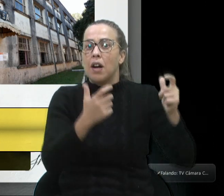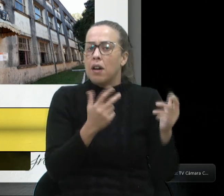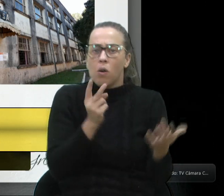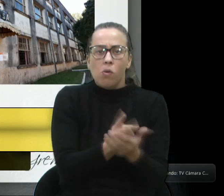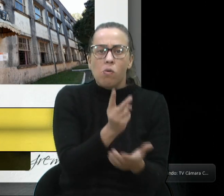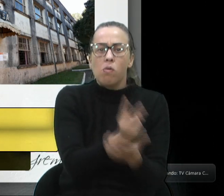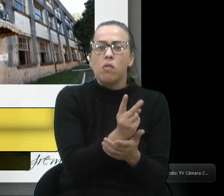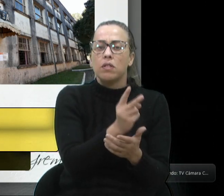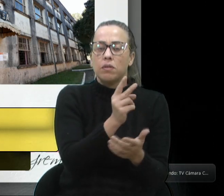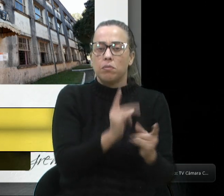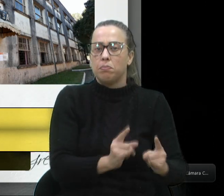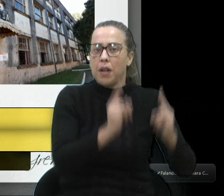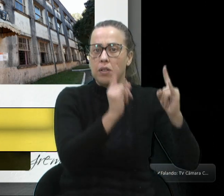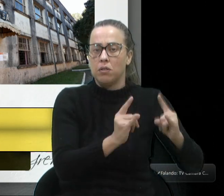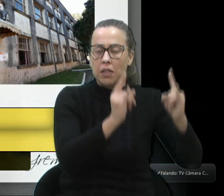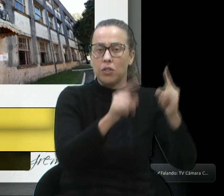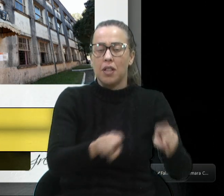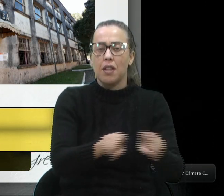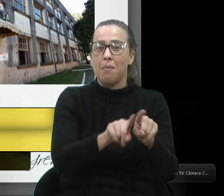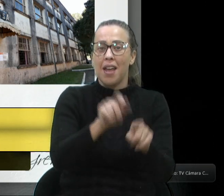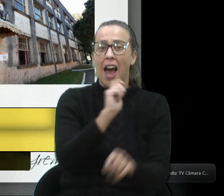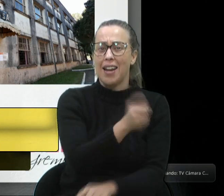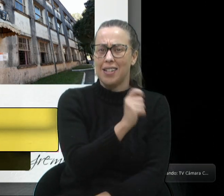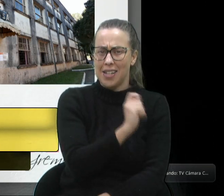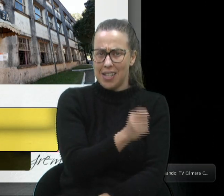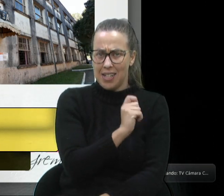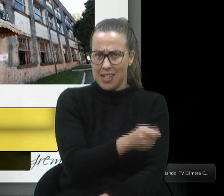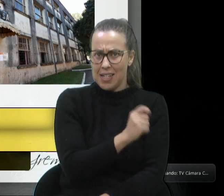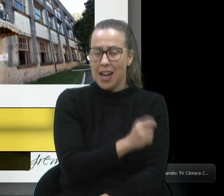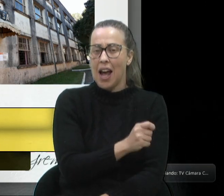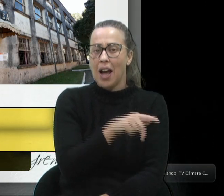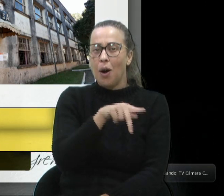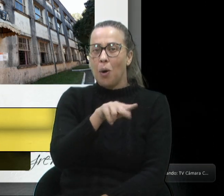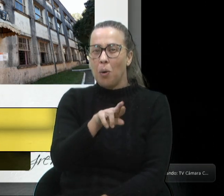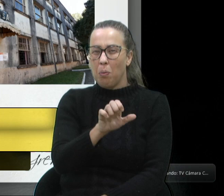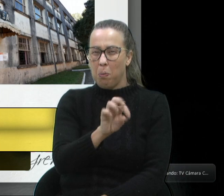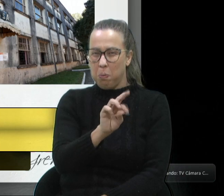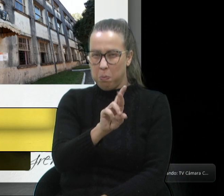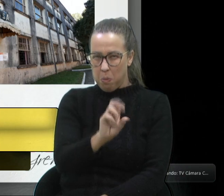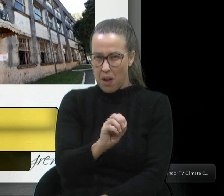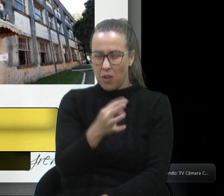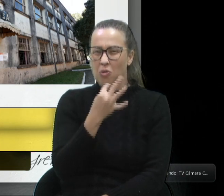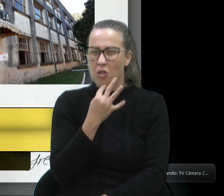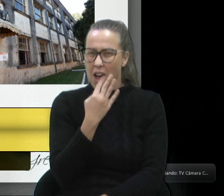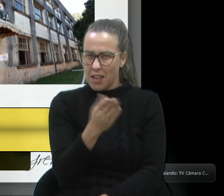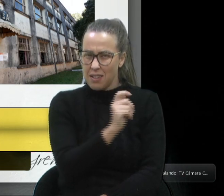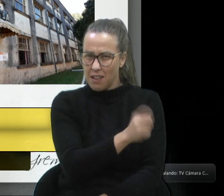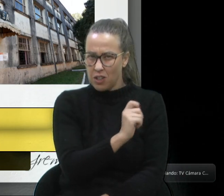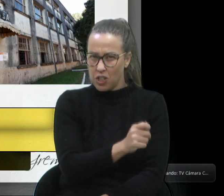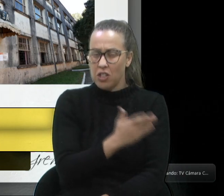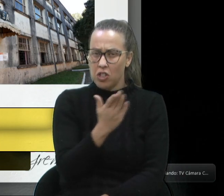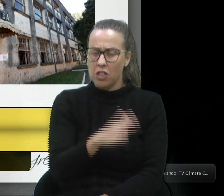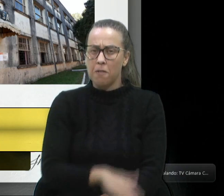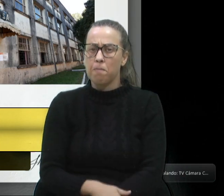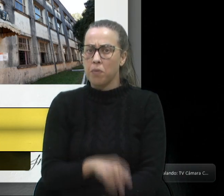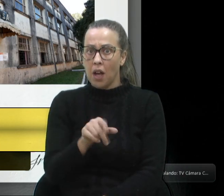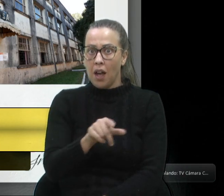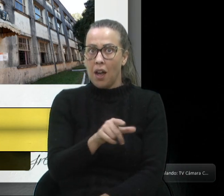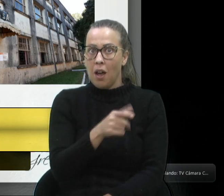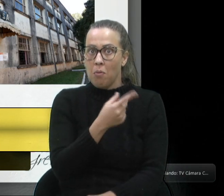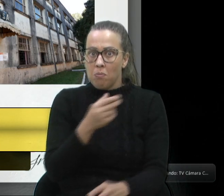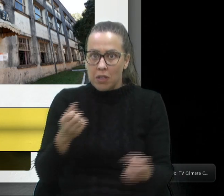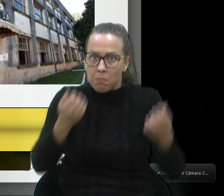Vemos isso crescendo muito em Buenos Aires, né? O Puerto Madeira é um grande exemplo para quem conhece, né? Uma aula de